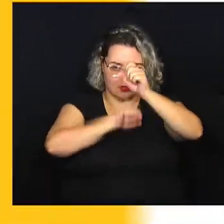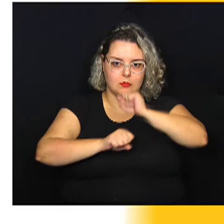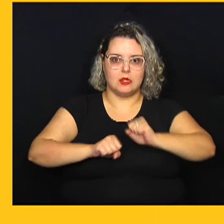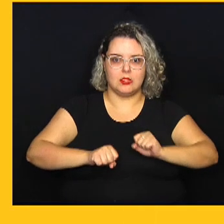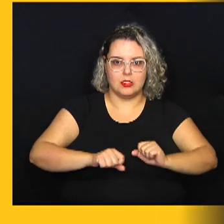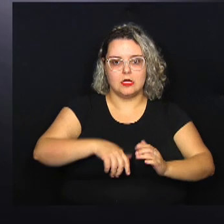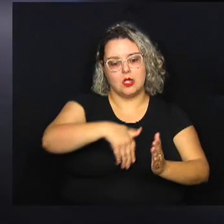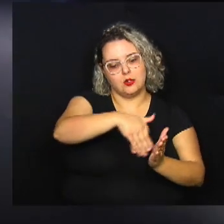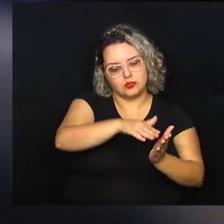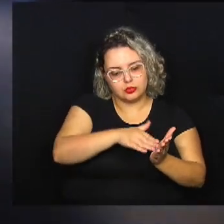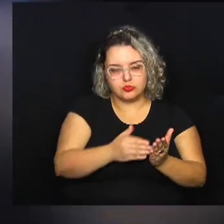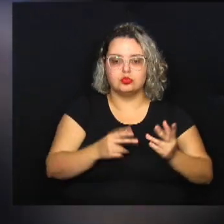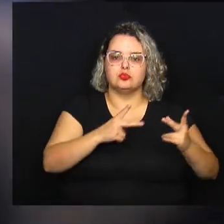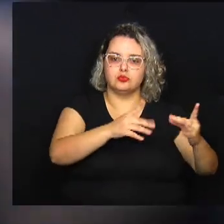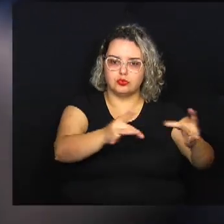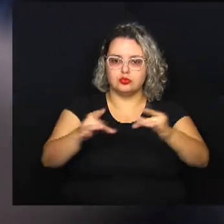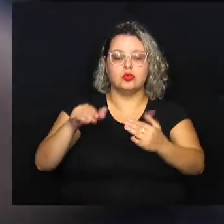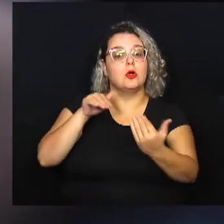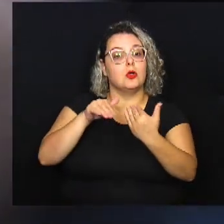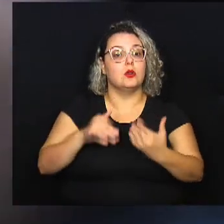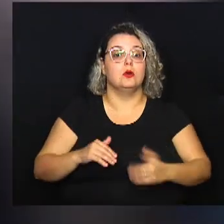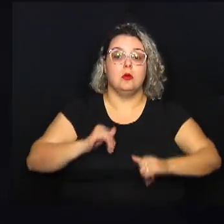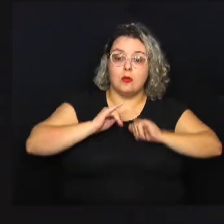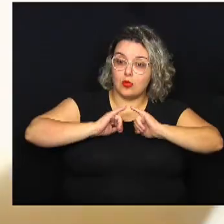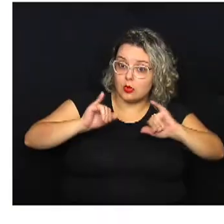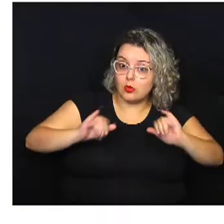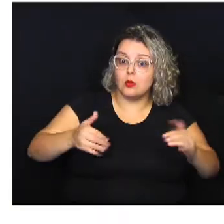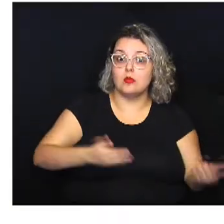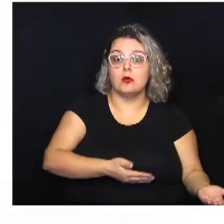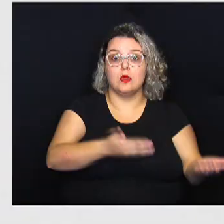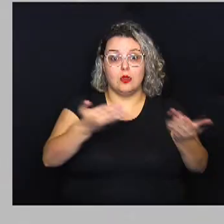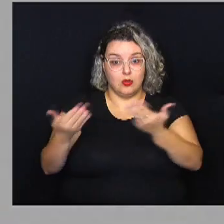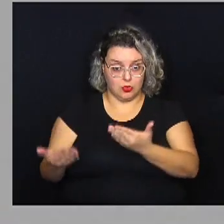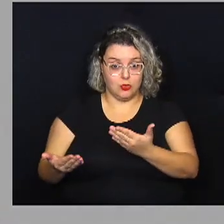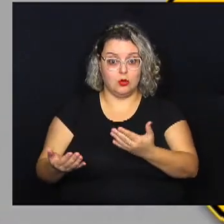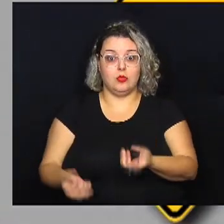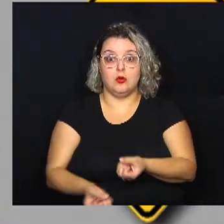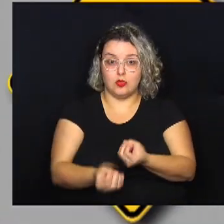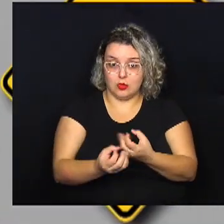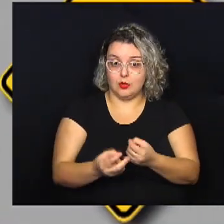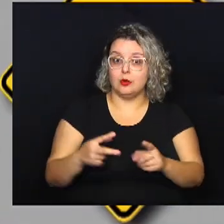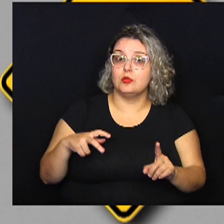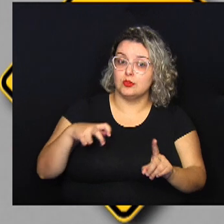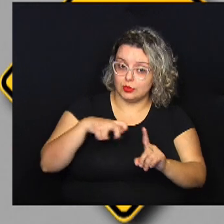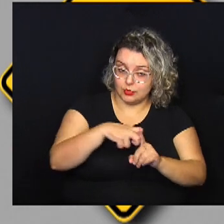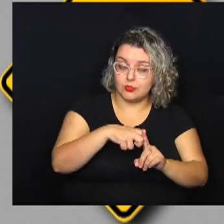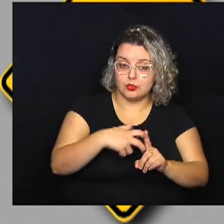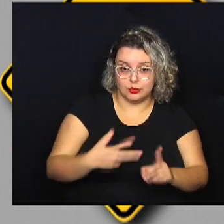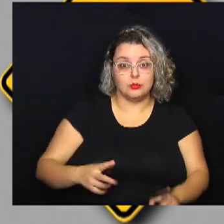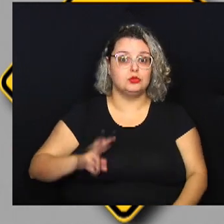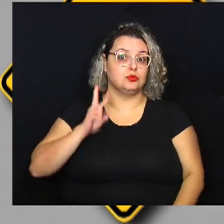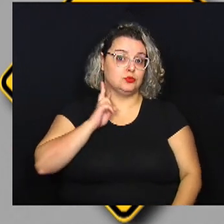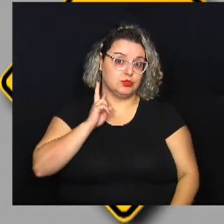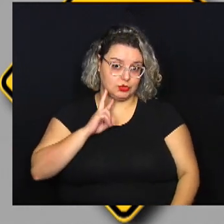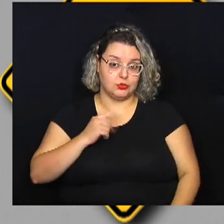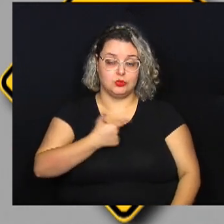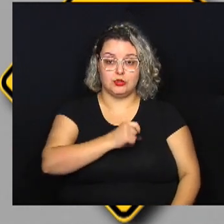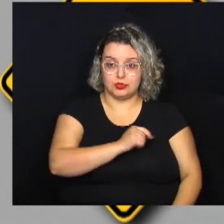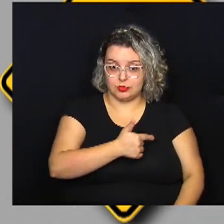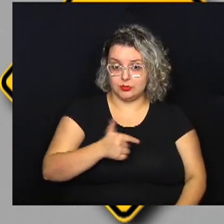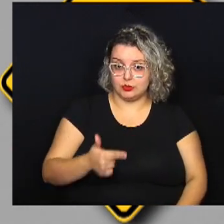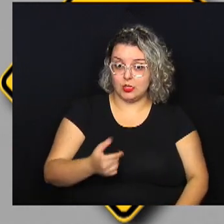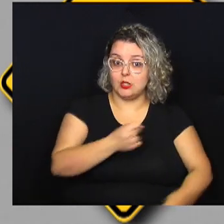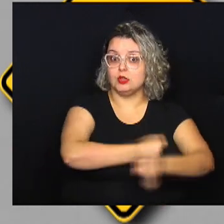No decorrer do lançamento da campanha, foi apresentado o Boletim de Vítimas no Trânsito de 2022. No